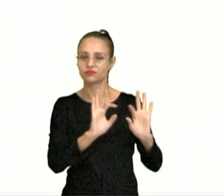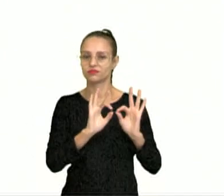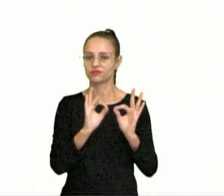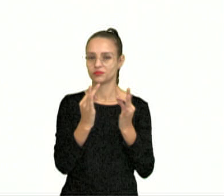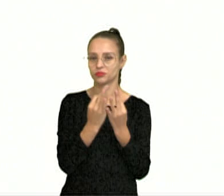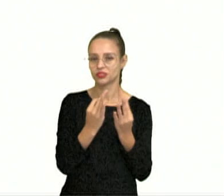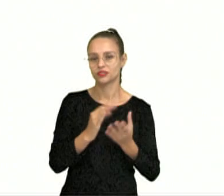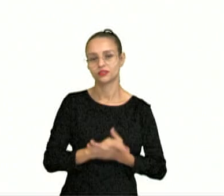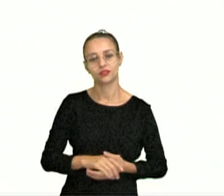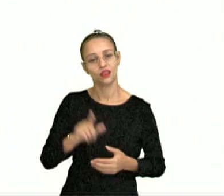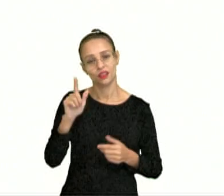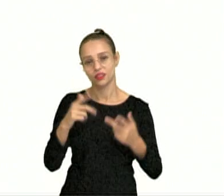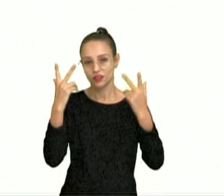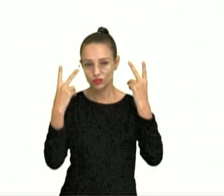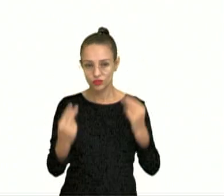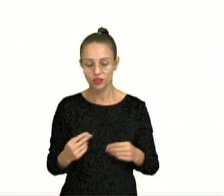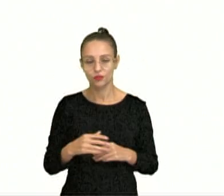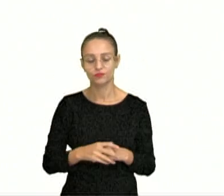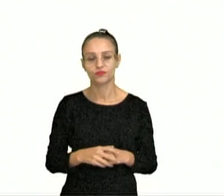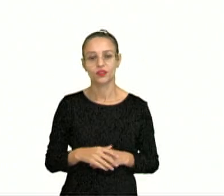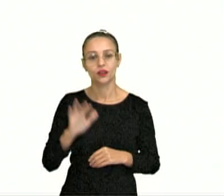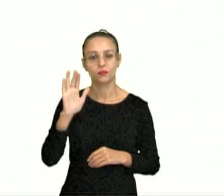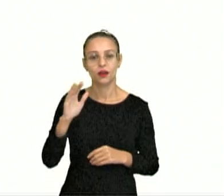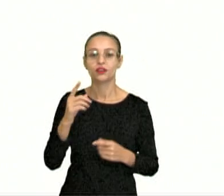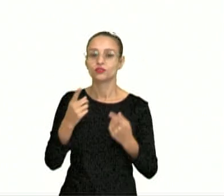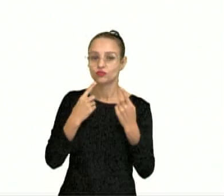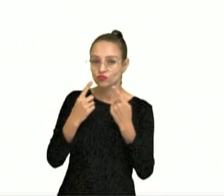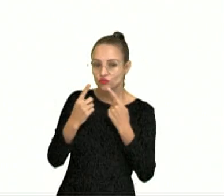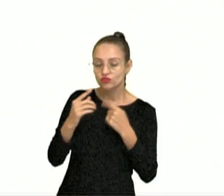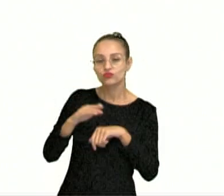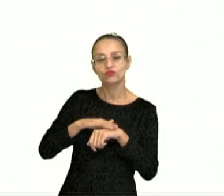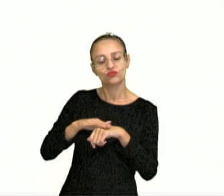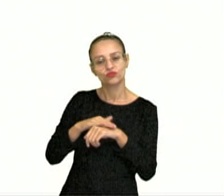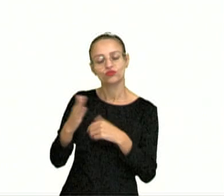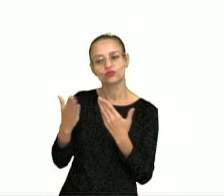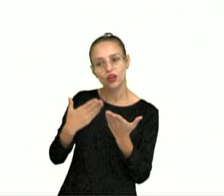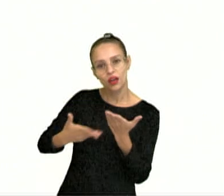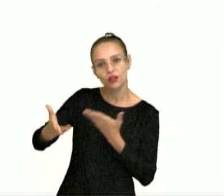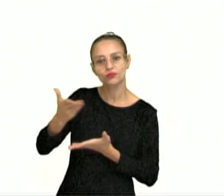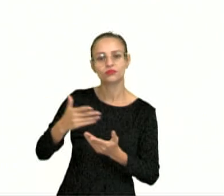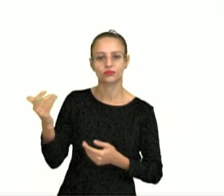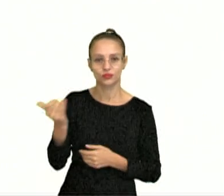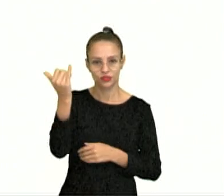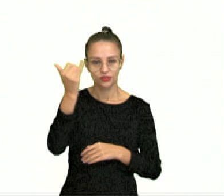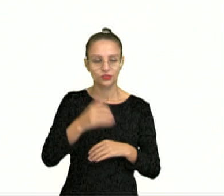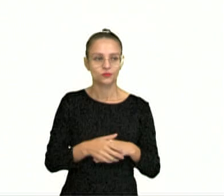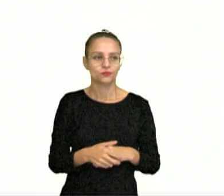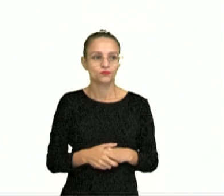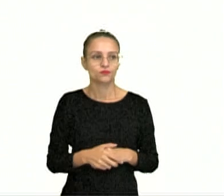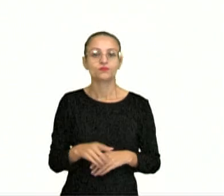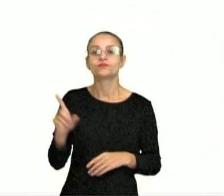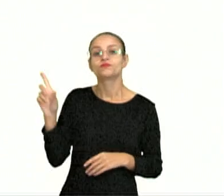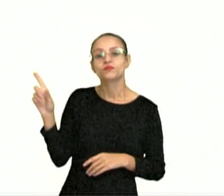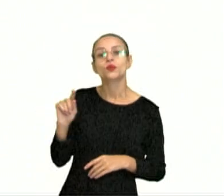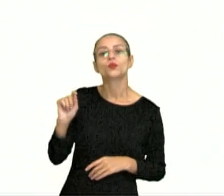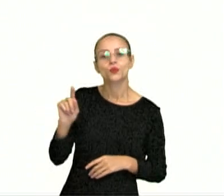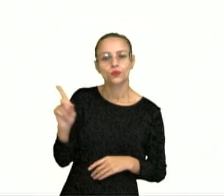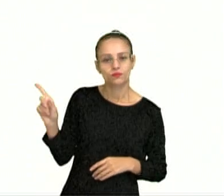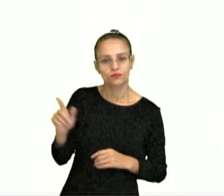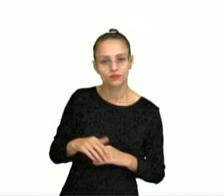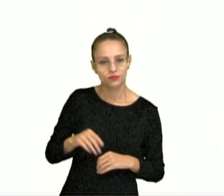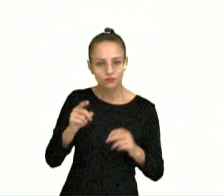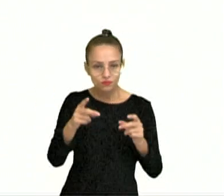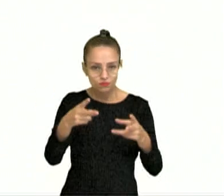lado. É super natural, mas o diálogo é muito importante nessa fase. E essa imagem aqui? O que